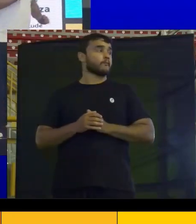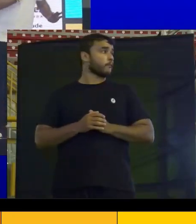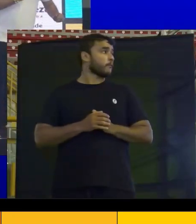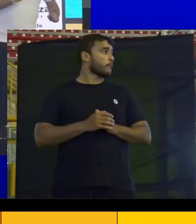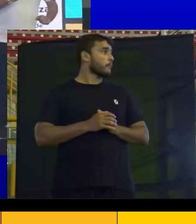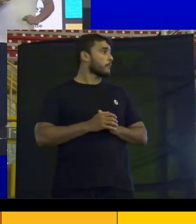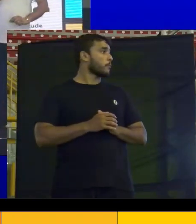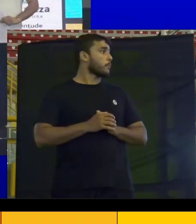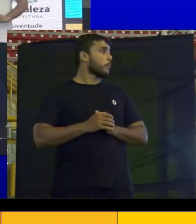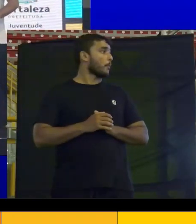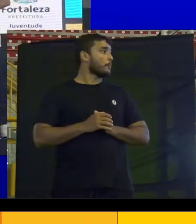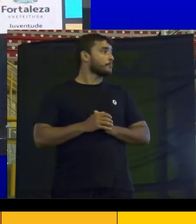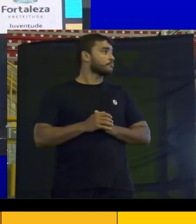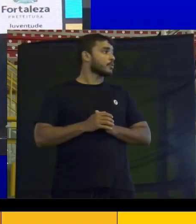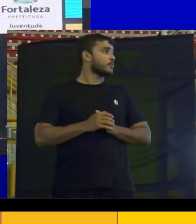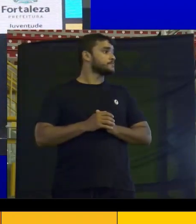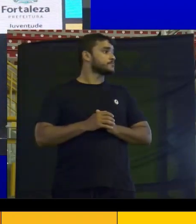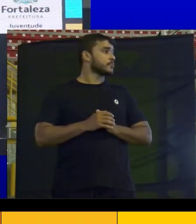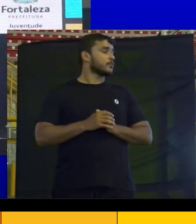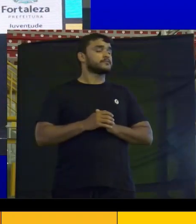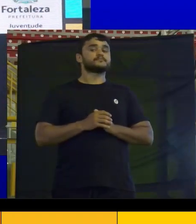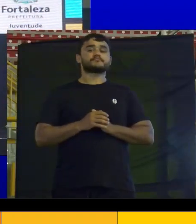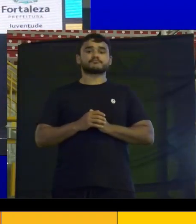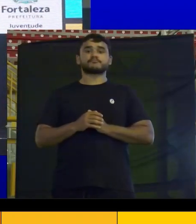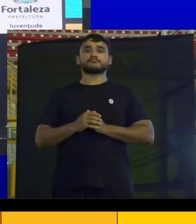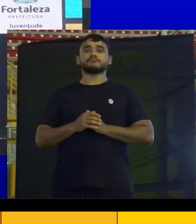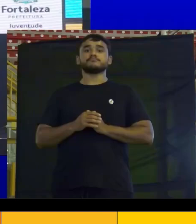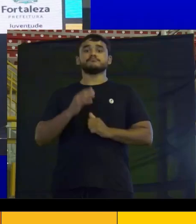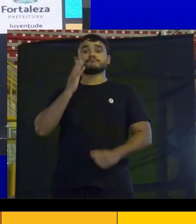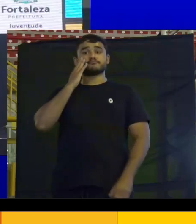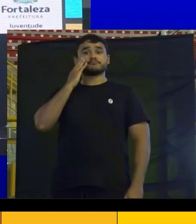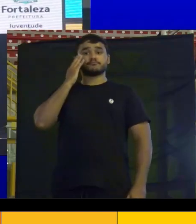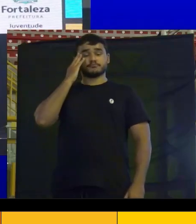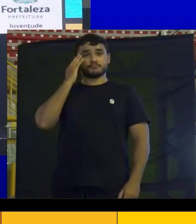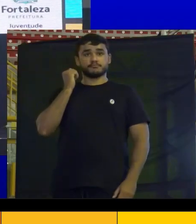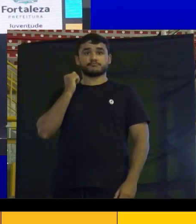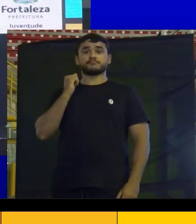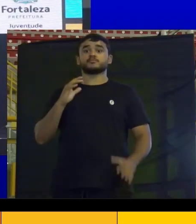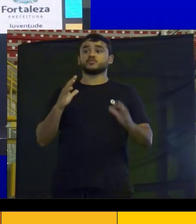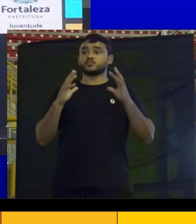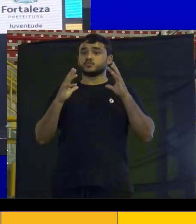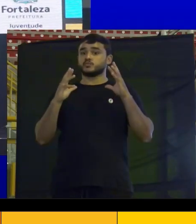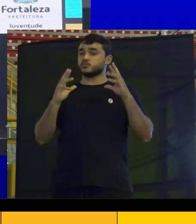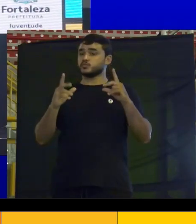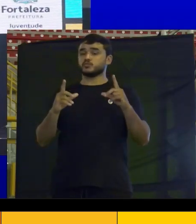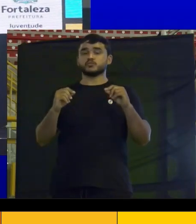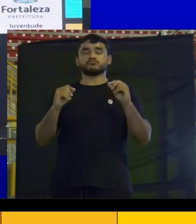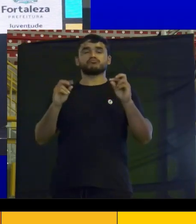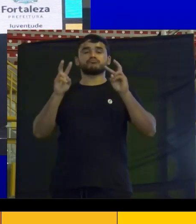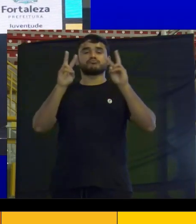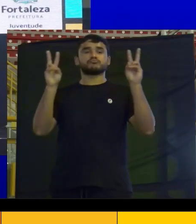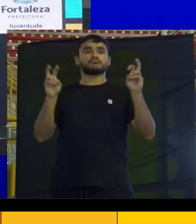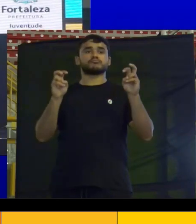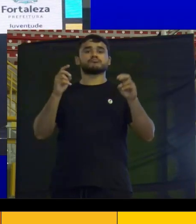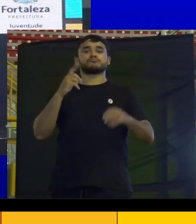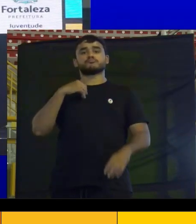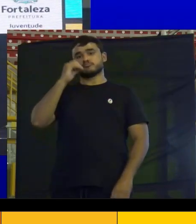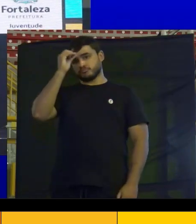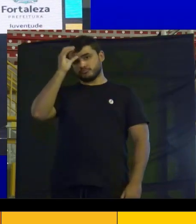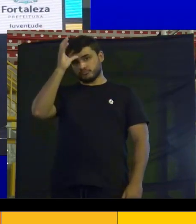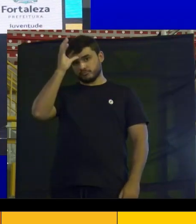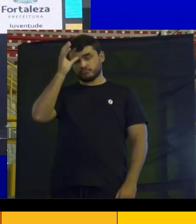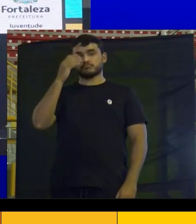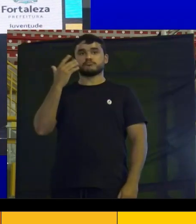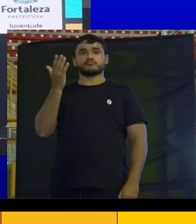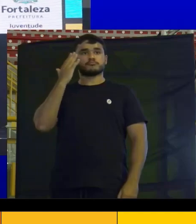Show. Galera, vamos lá. Ó. É importante entender que todo objeto do conhecimento de uma prova do Enem, objeto